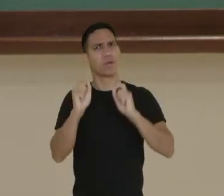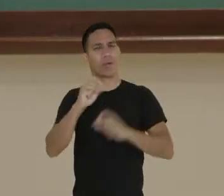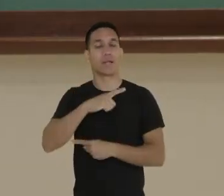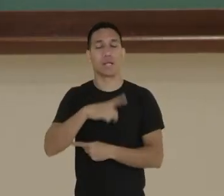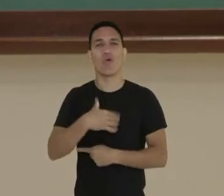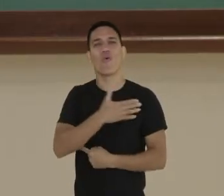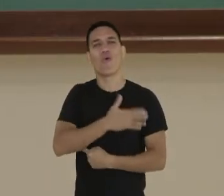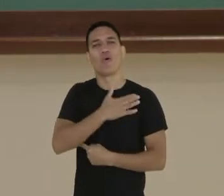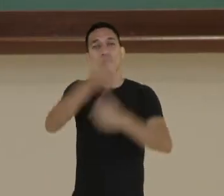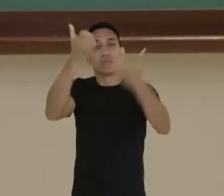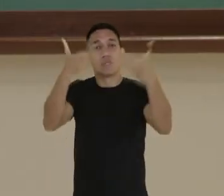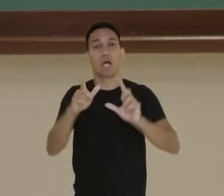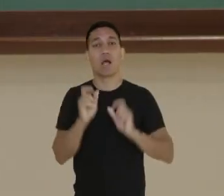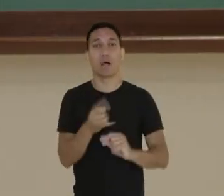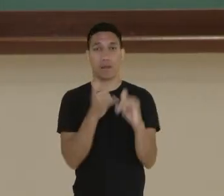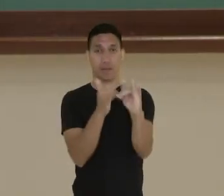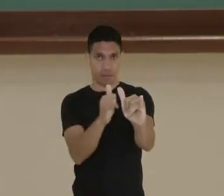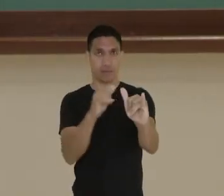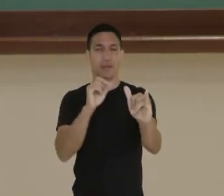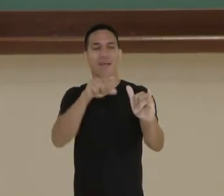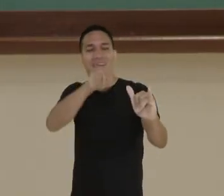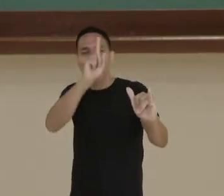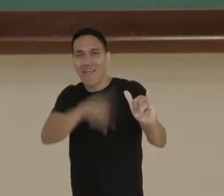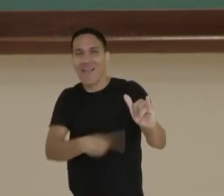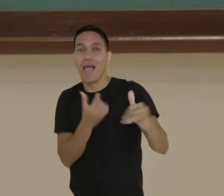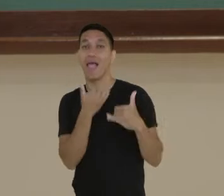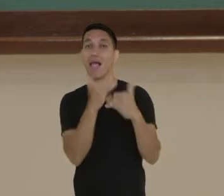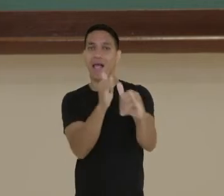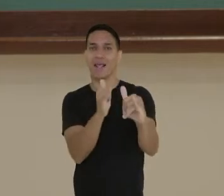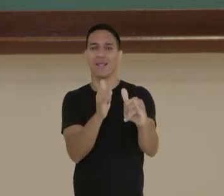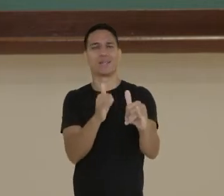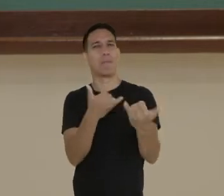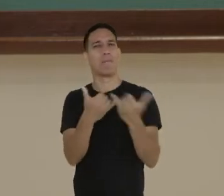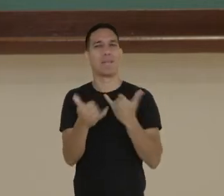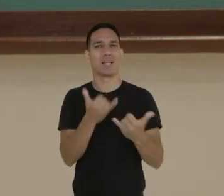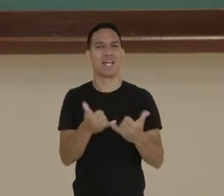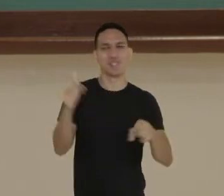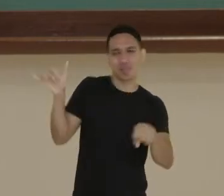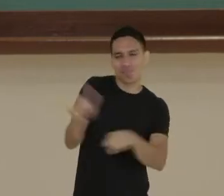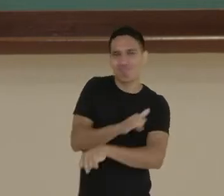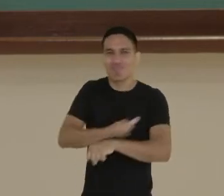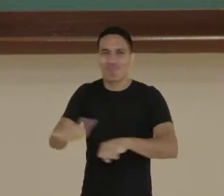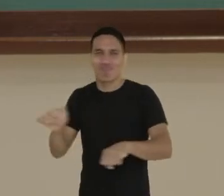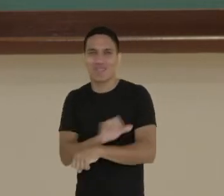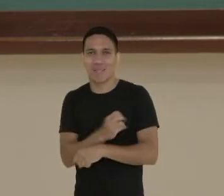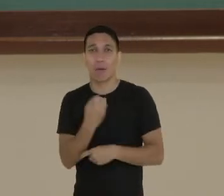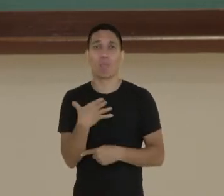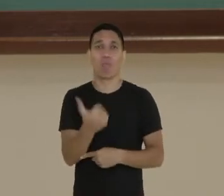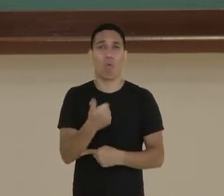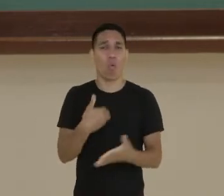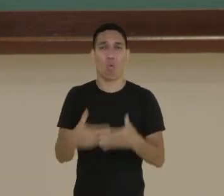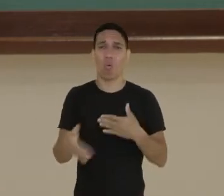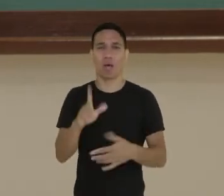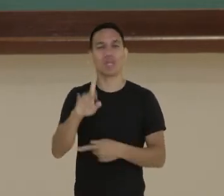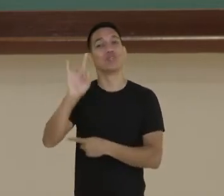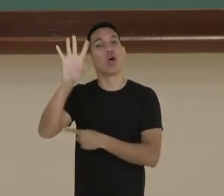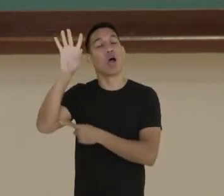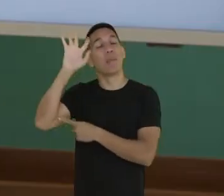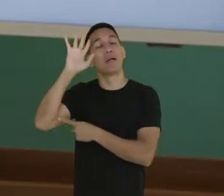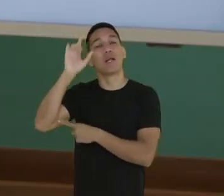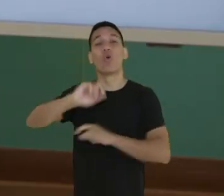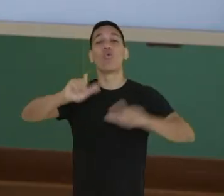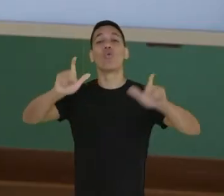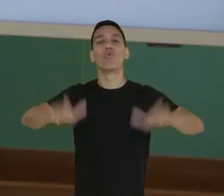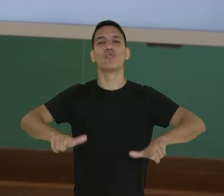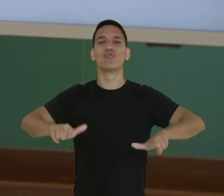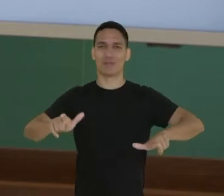falar que a energia elétrica ela é uma energia coringa, né? Como assim? É só você pensar no sítio.